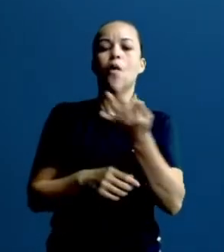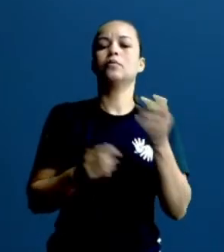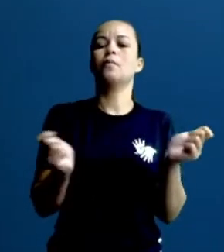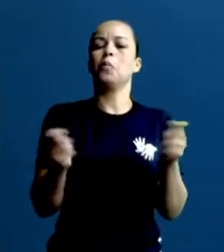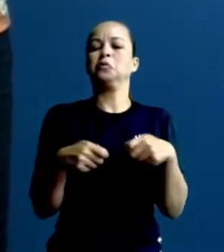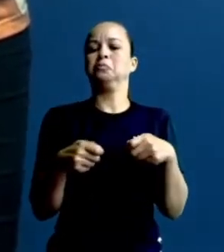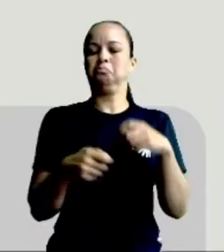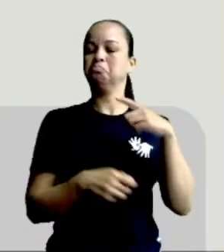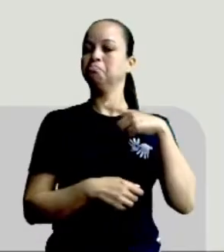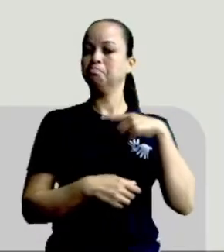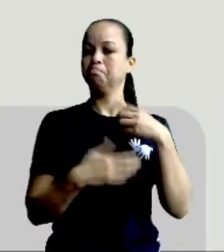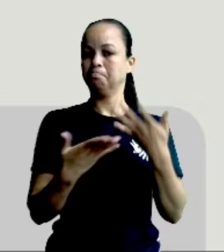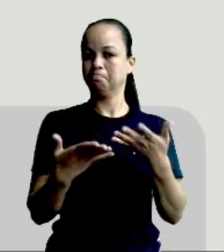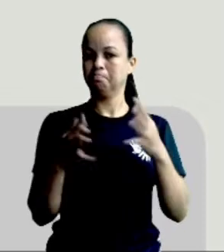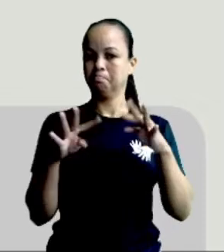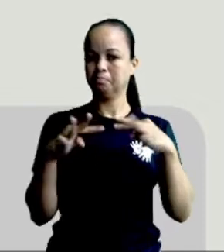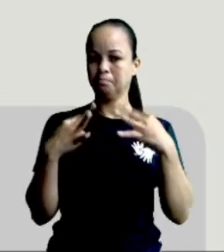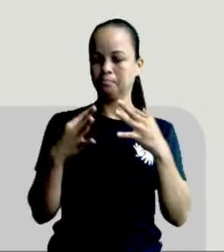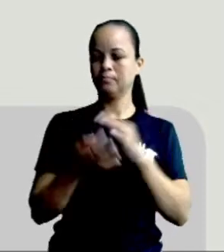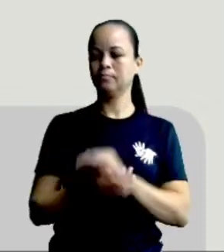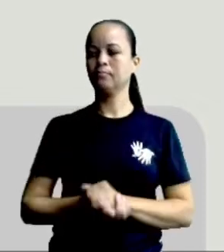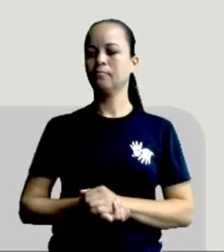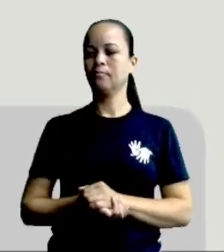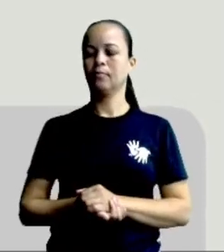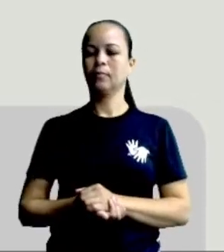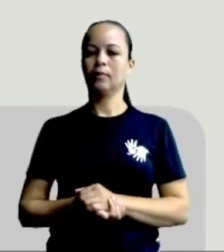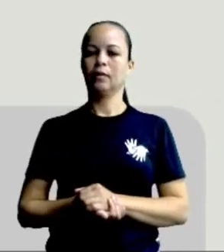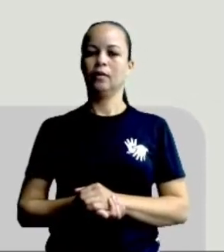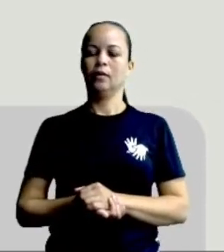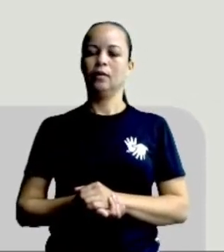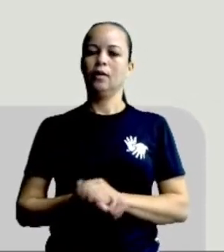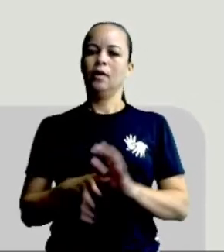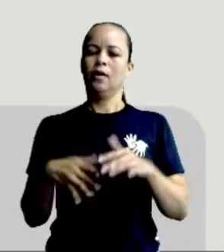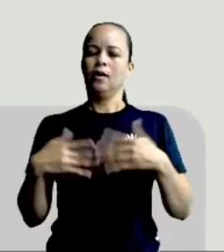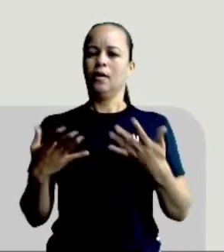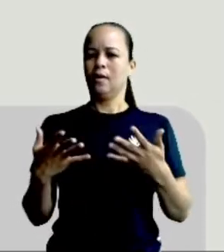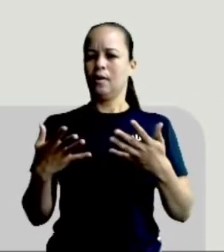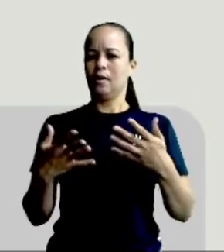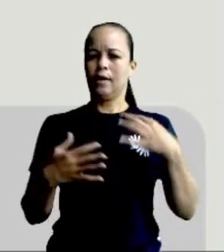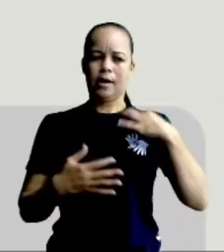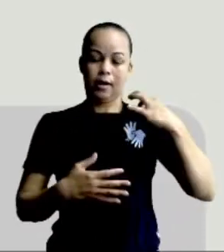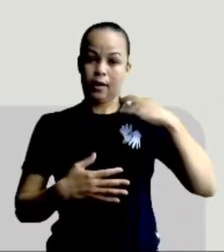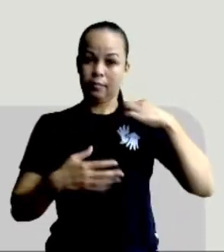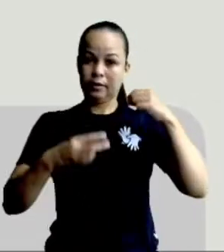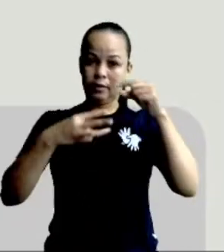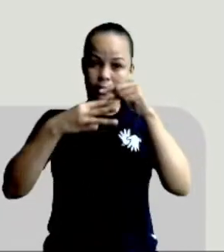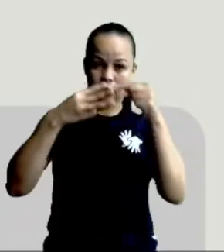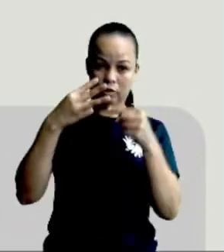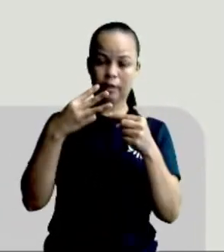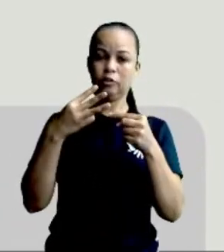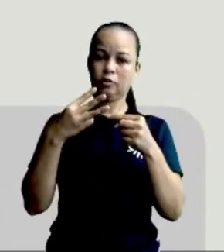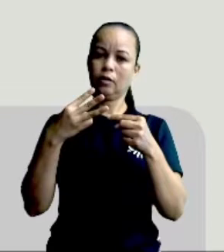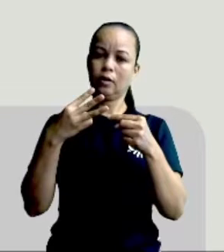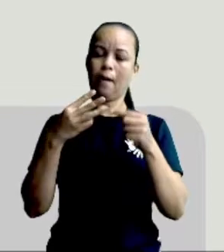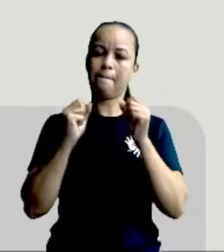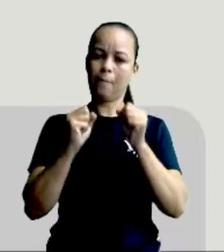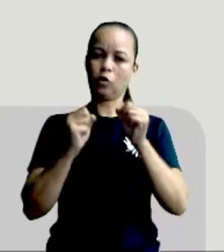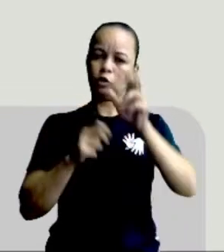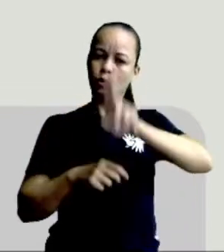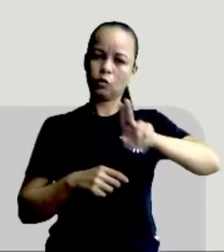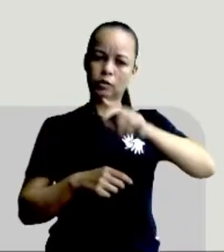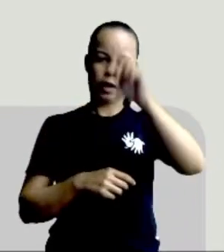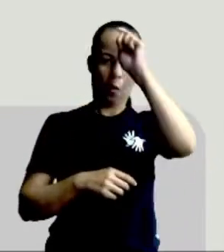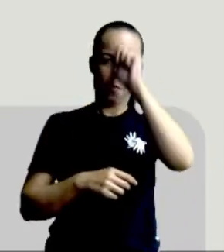Vamos prestar bem atenção. Raciocinando, cada camiseta, ele pode usar 3 bonés